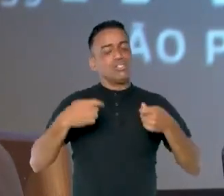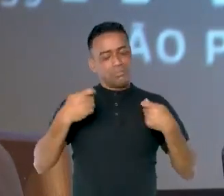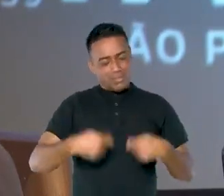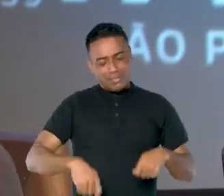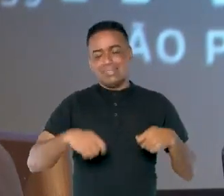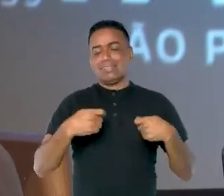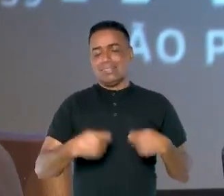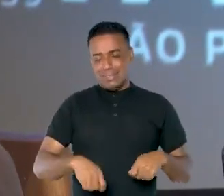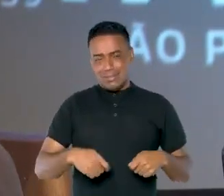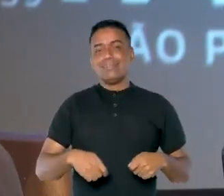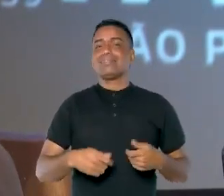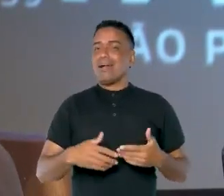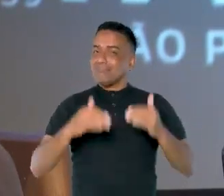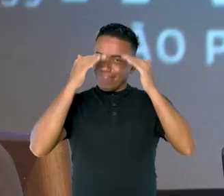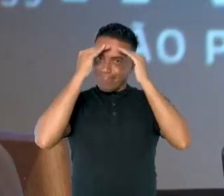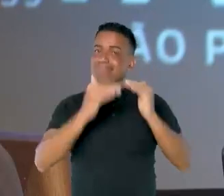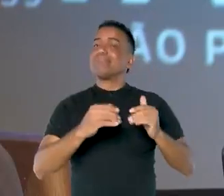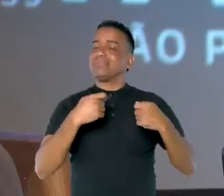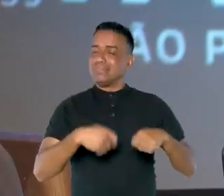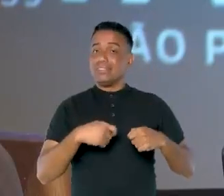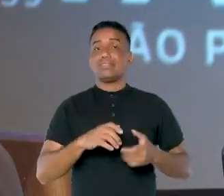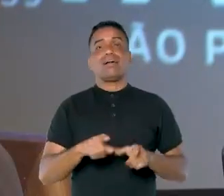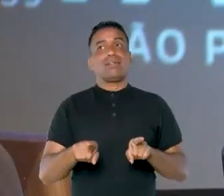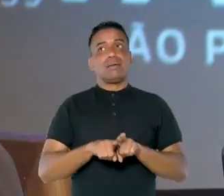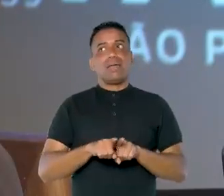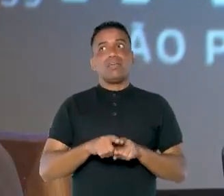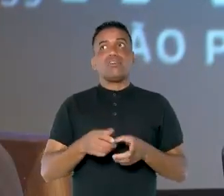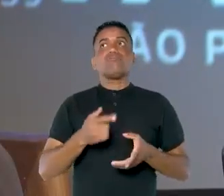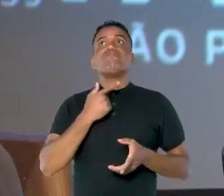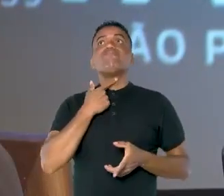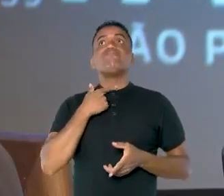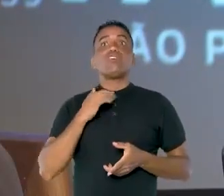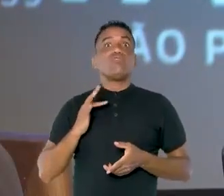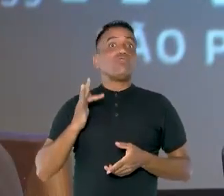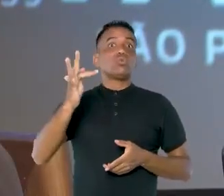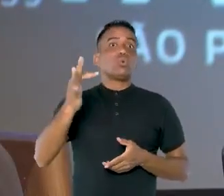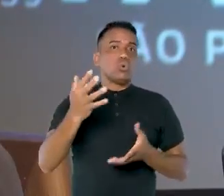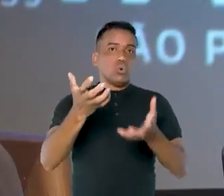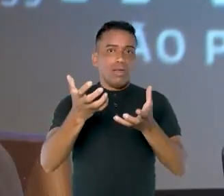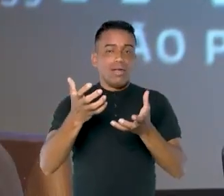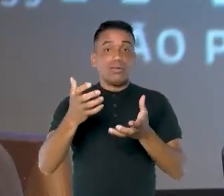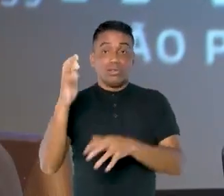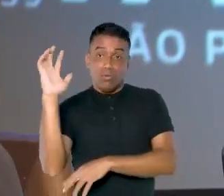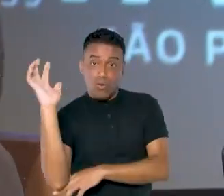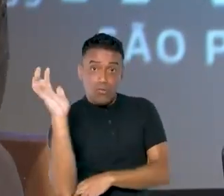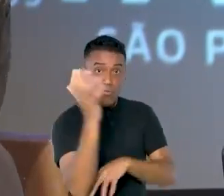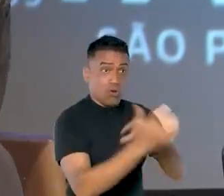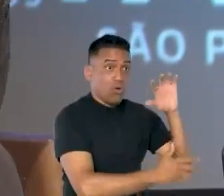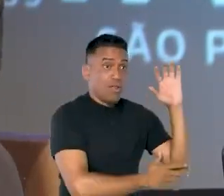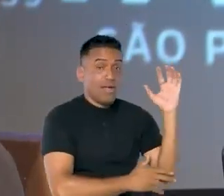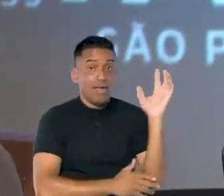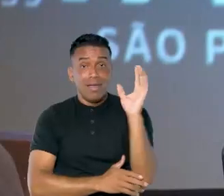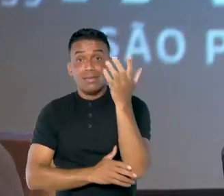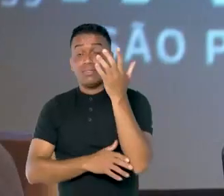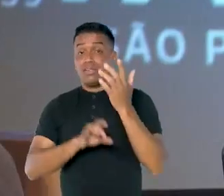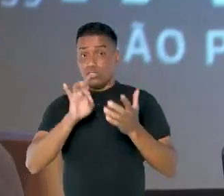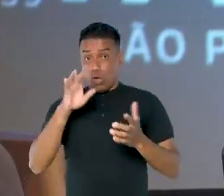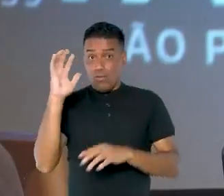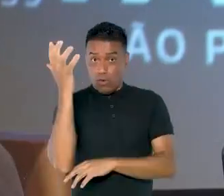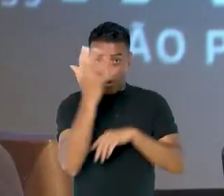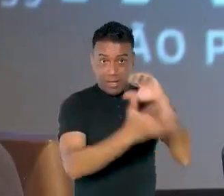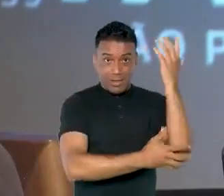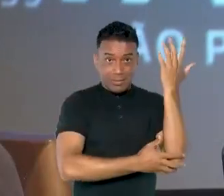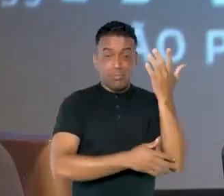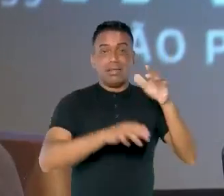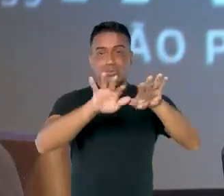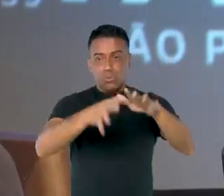necessário. E a expectativa que eu tenho é de que a floresta, e não só a floresta, mas o